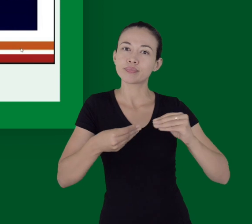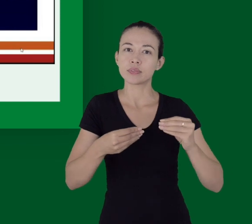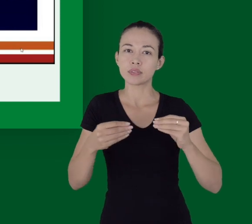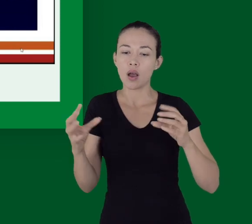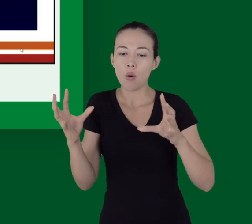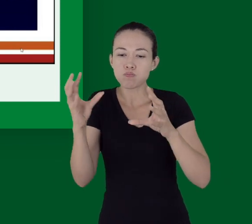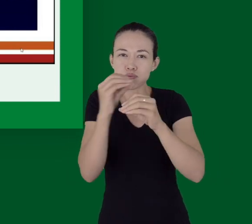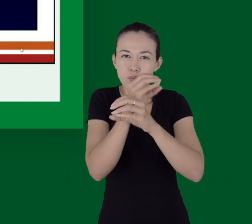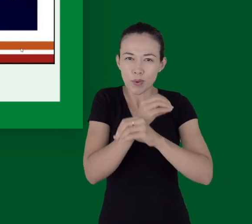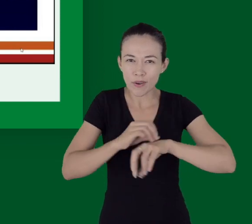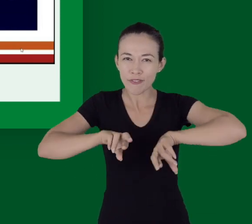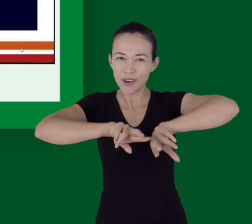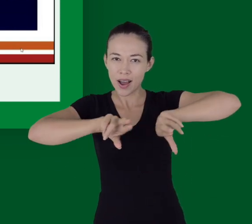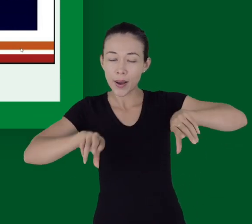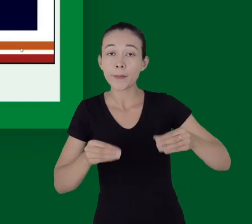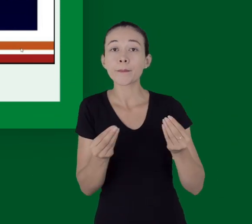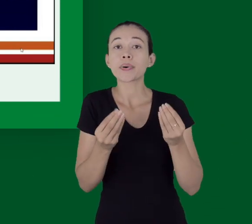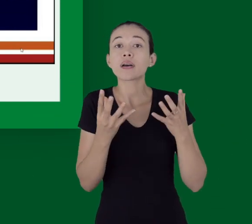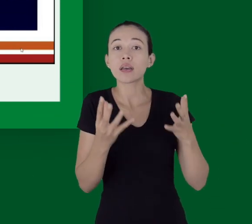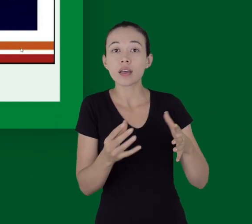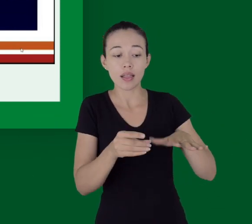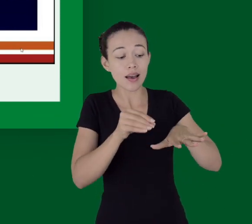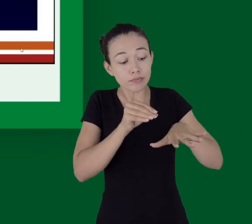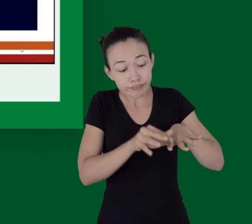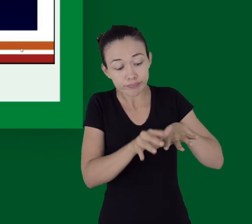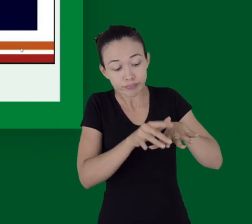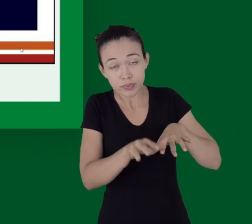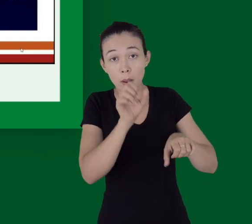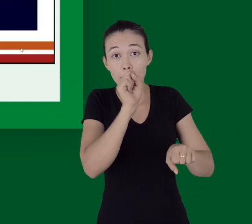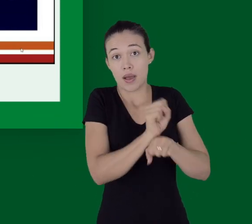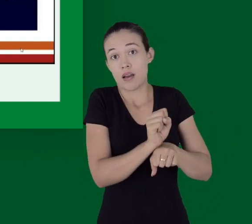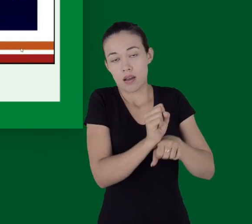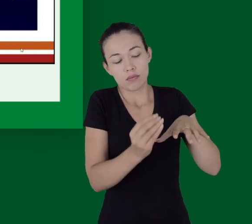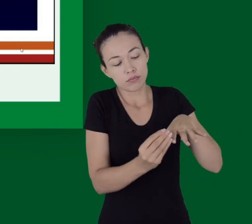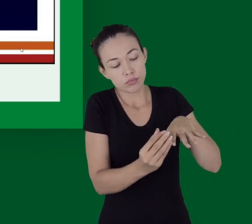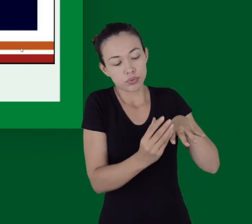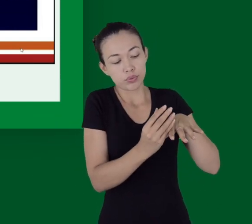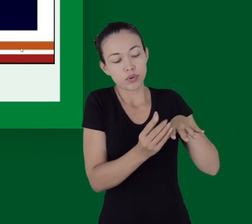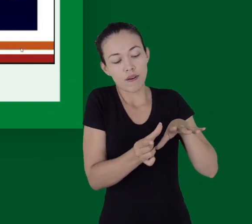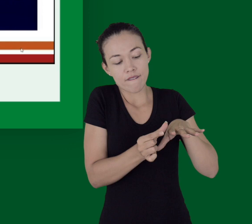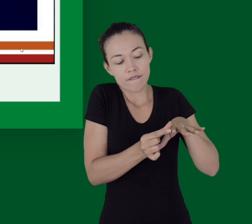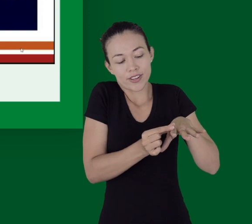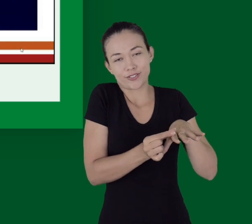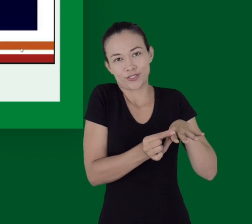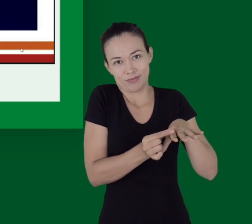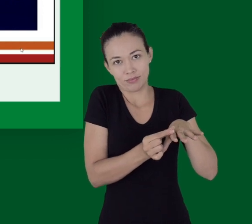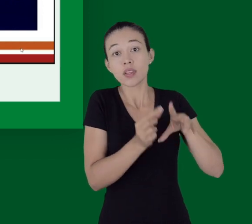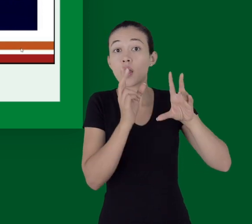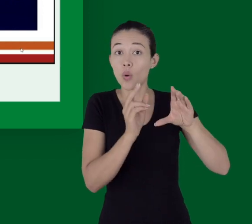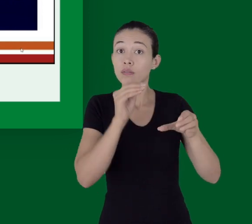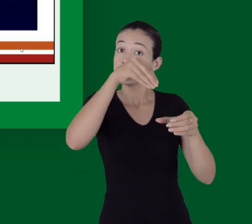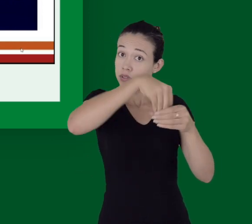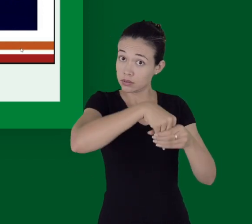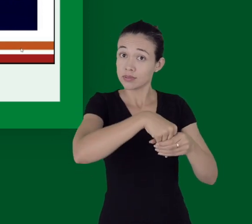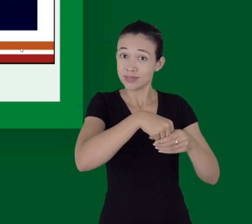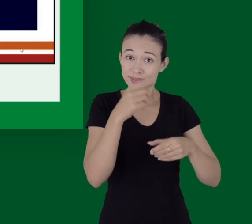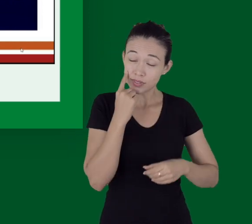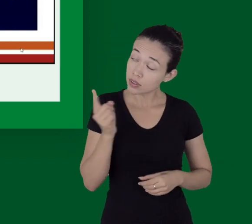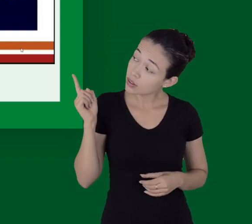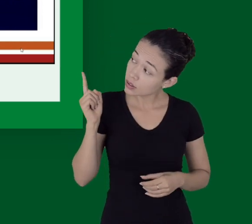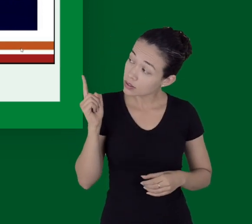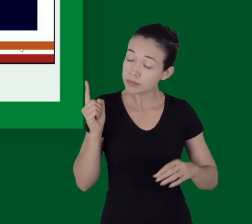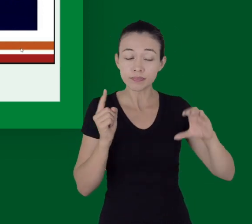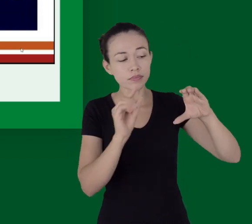célula inflamatória para tentar coagular, para fechar aquilo ali que está sangrando, certo? É a mesma coisa que acontece ali. Se acontecer isso,